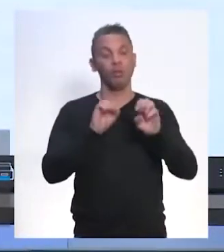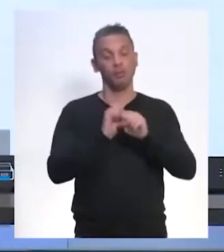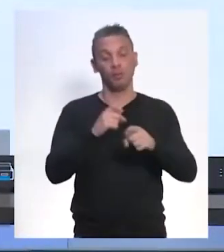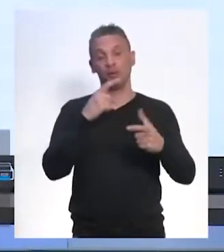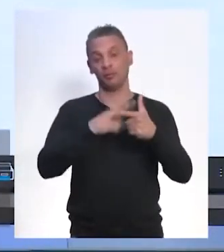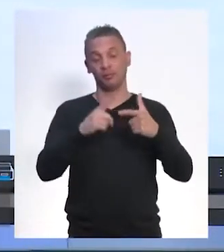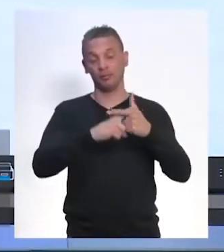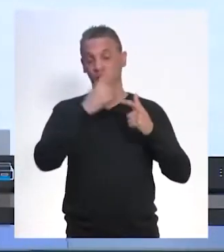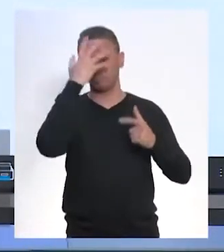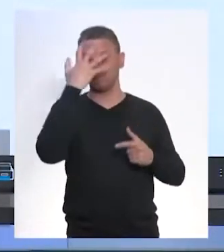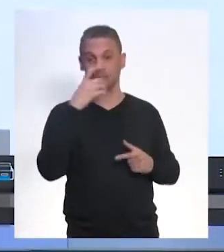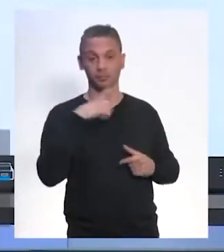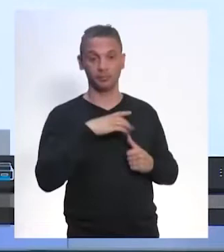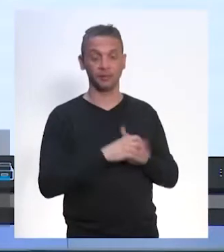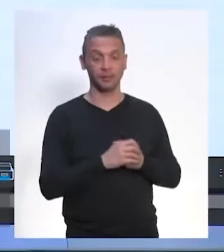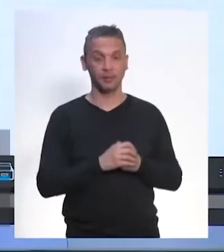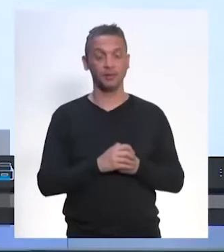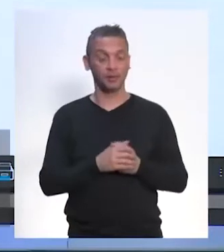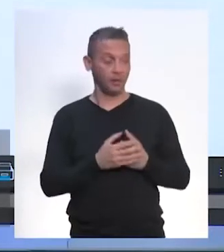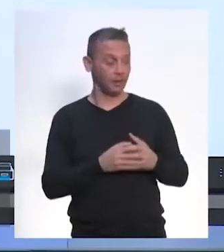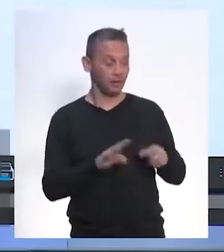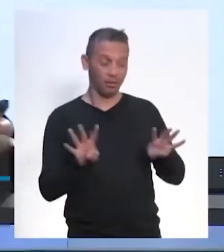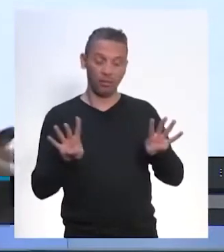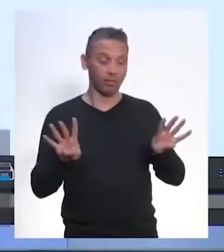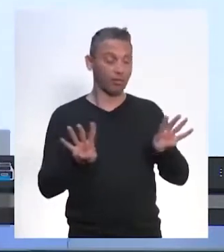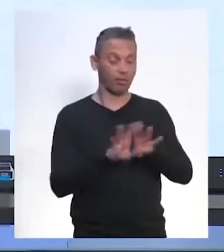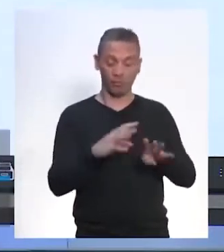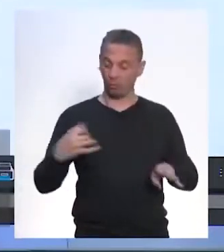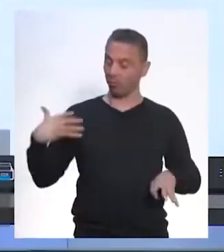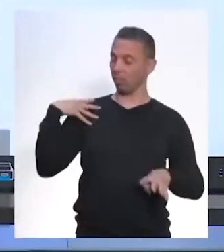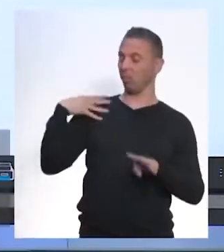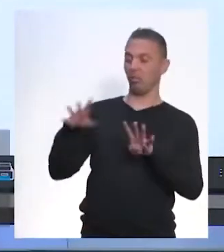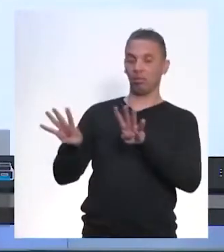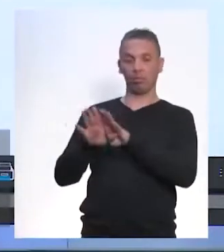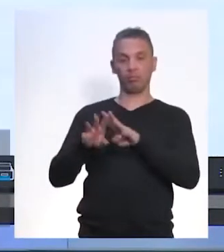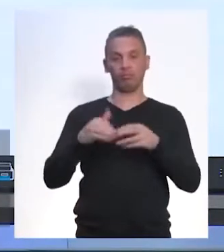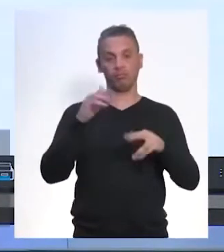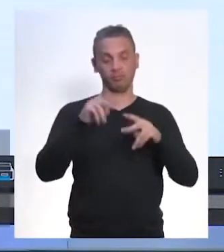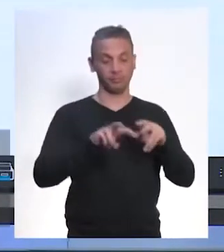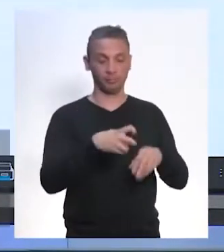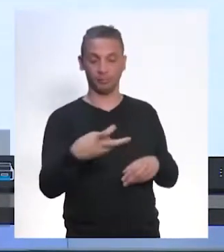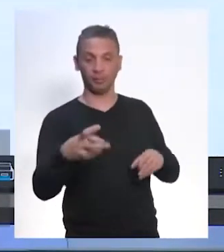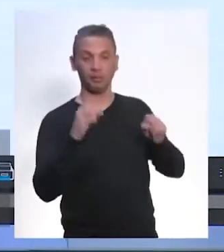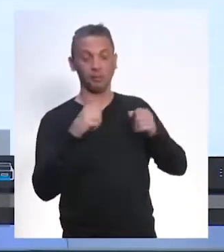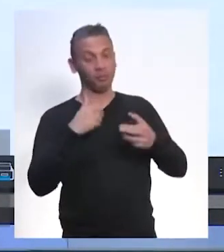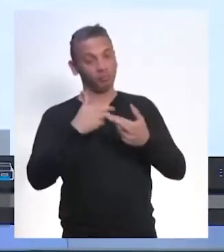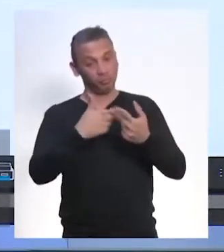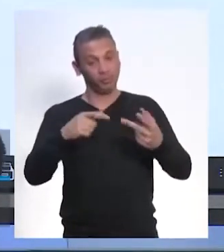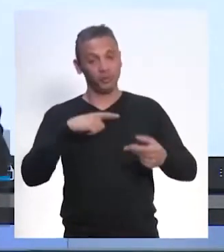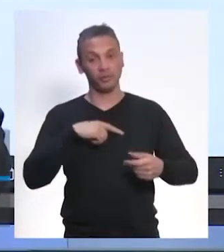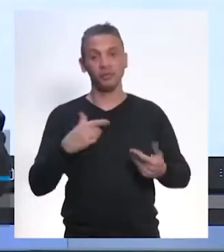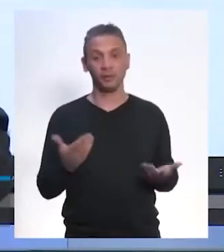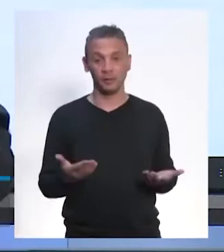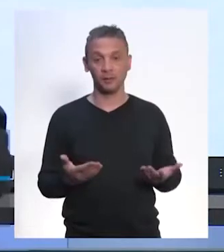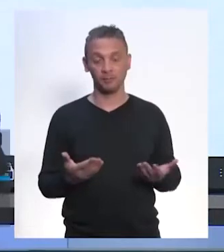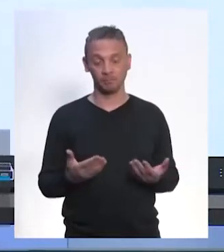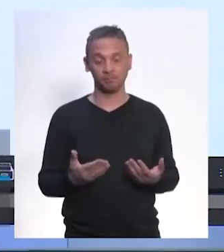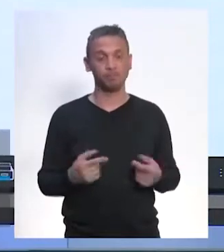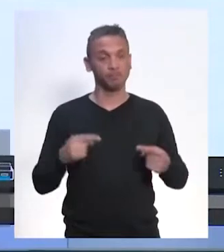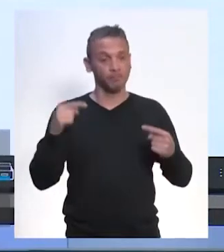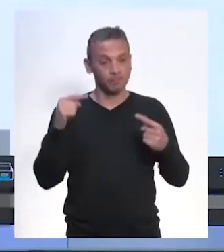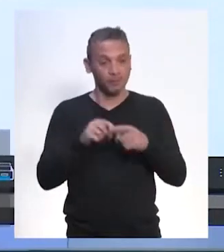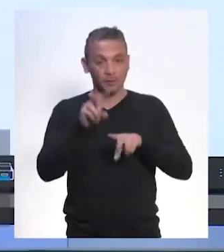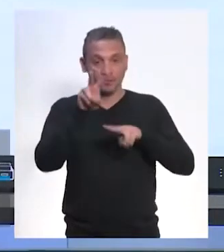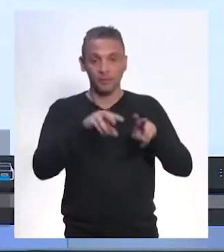podem acontecer, o colega não está esperando e, de repente, o outro vem, né, derruba ele, empurra. Então, tudo isso é